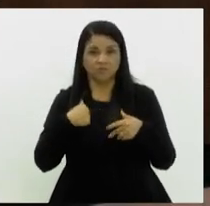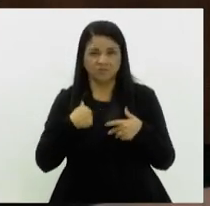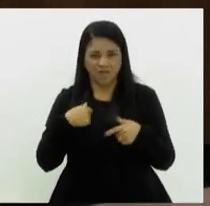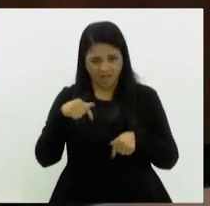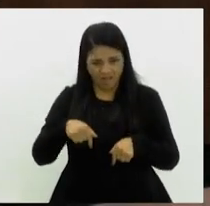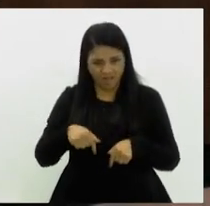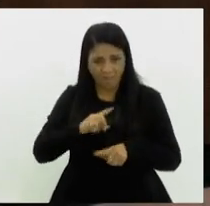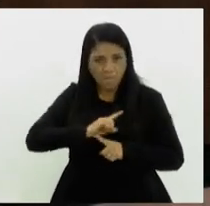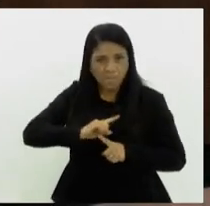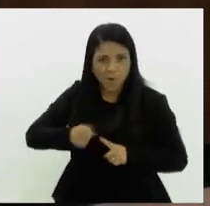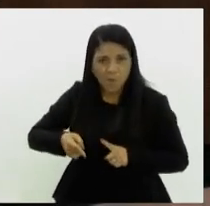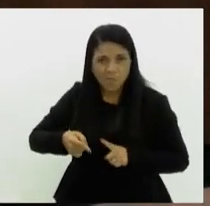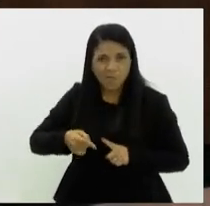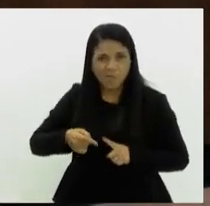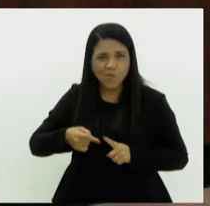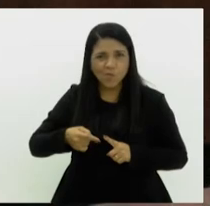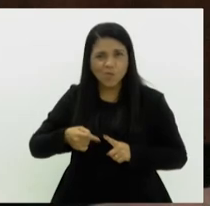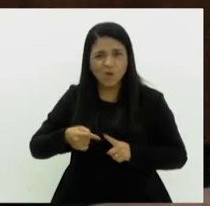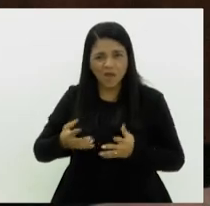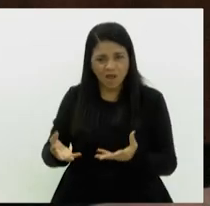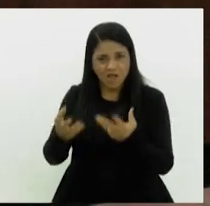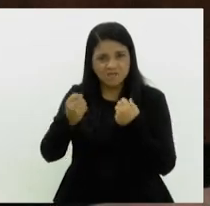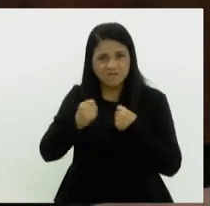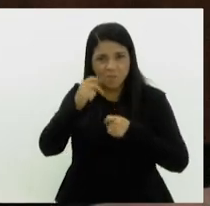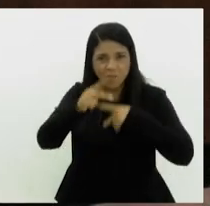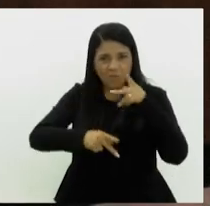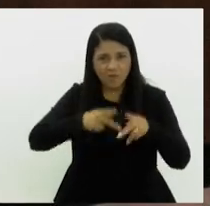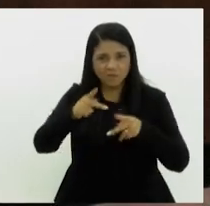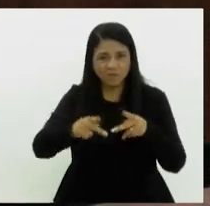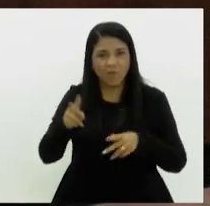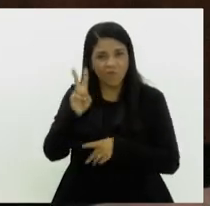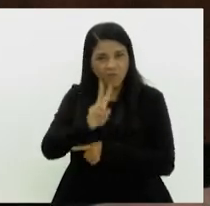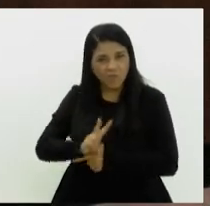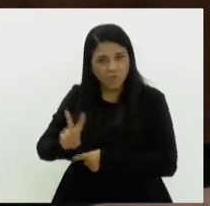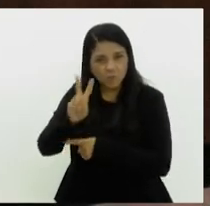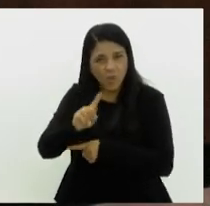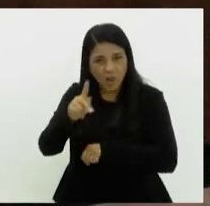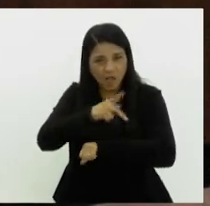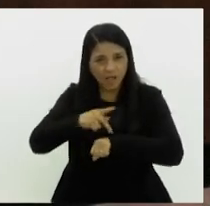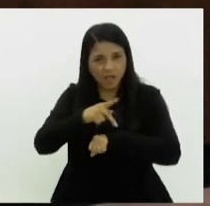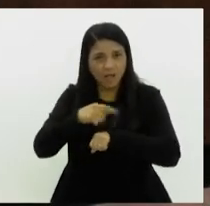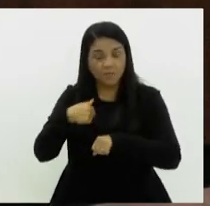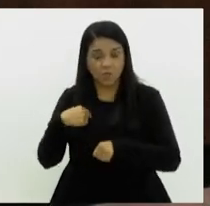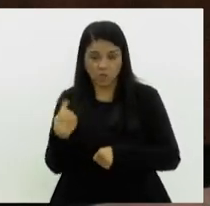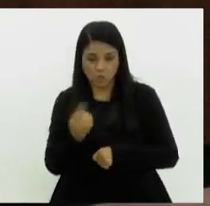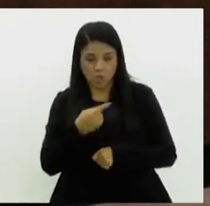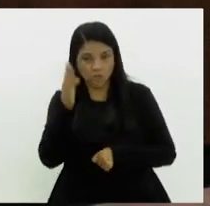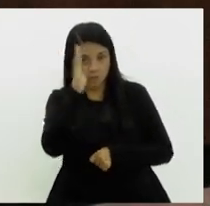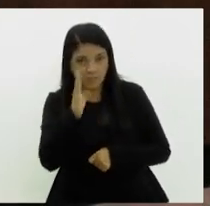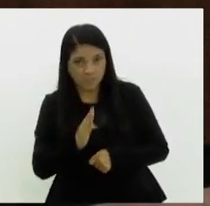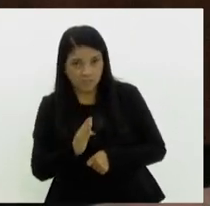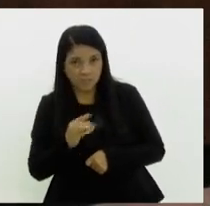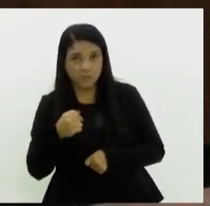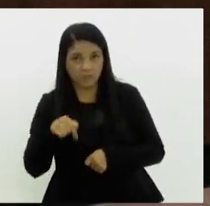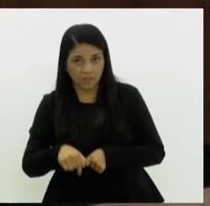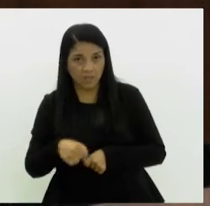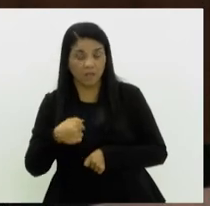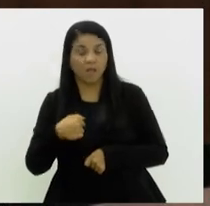povo da Venezuela, porque o nosso presidente é amigo do presidente lá.